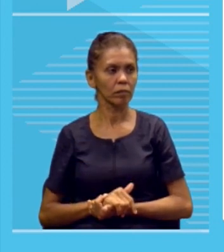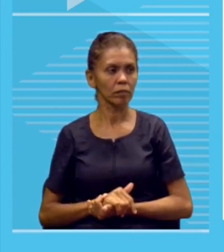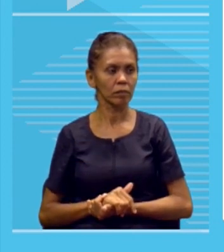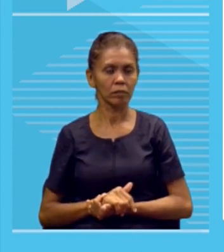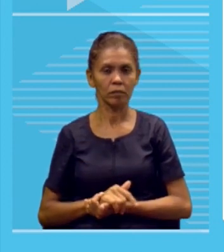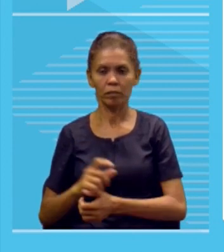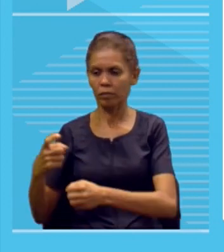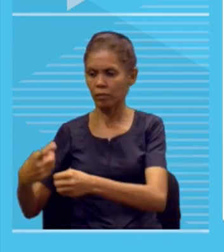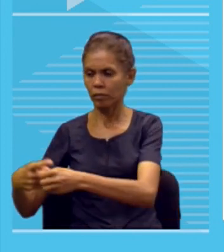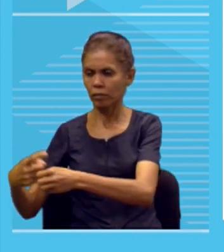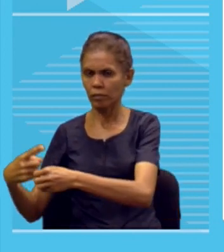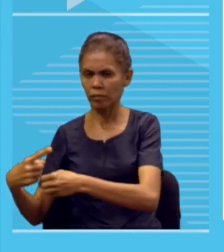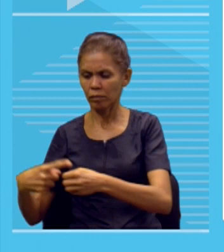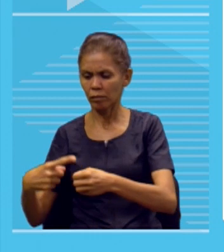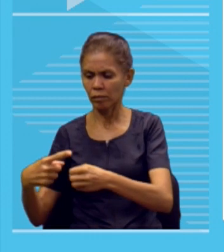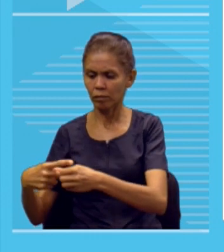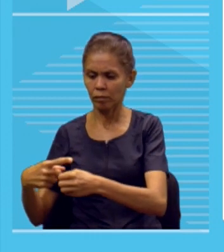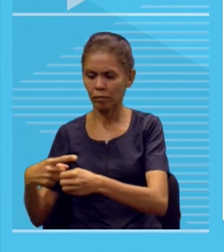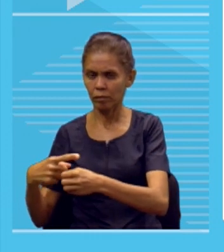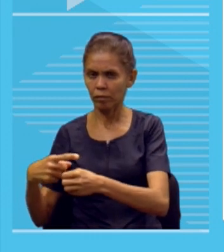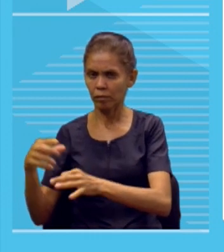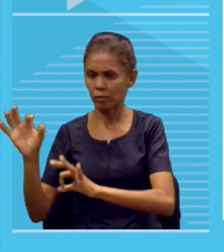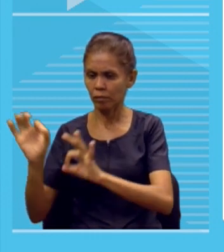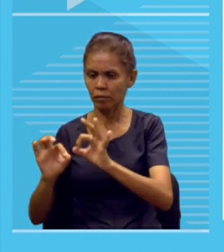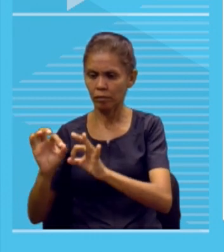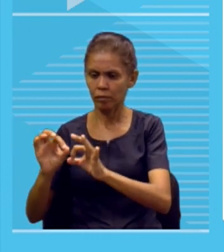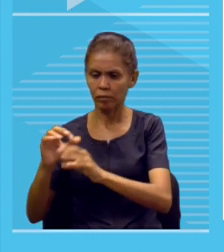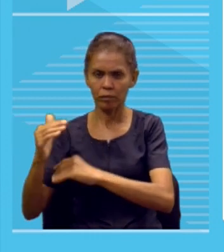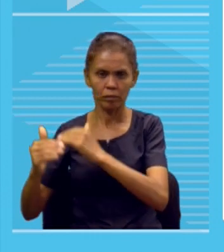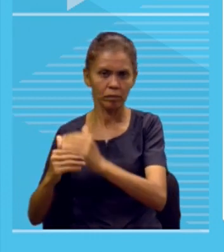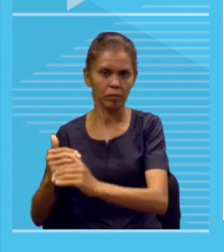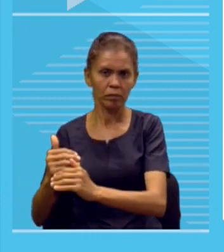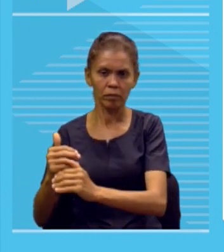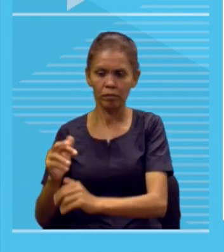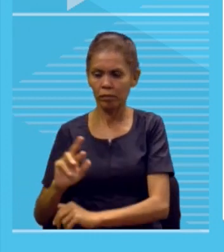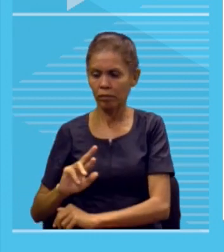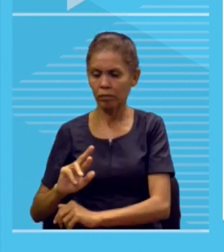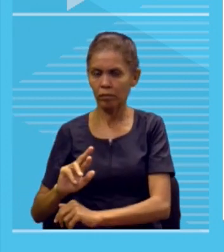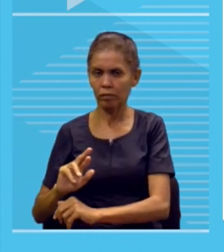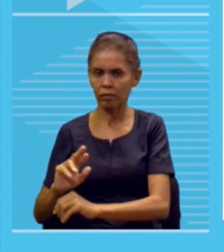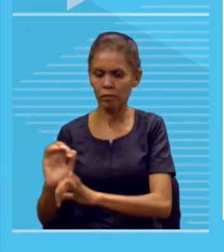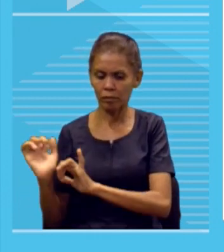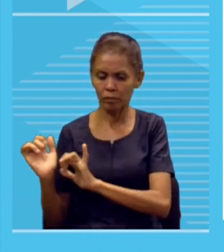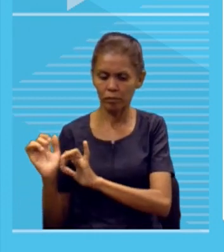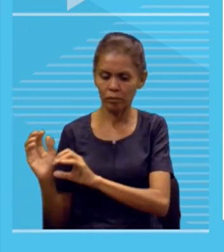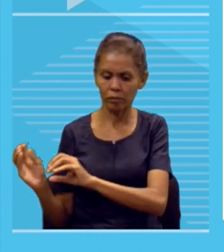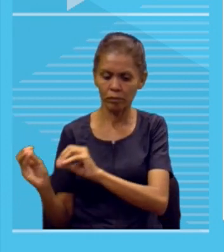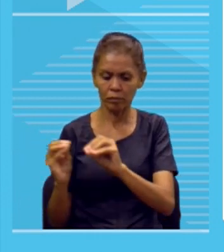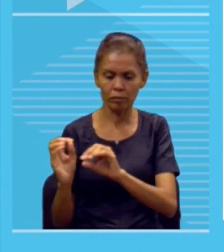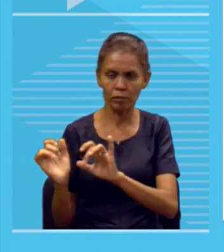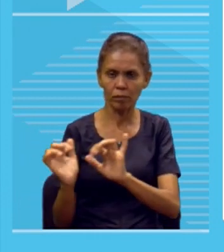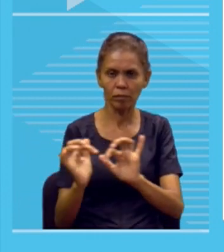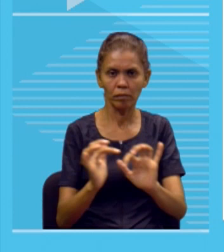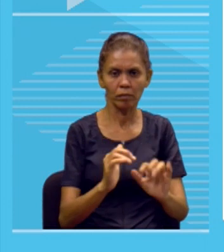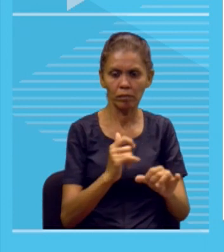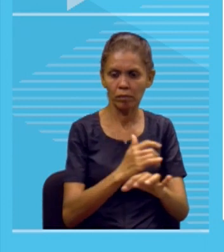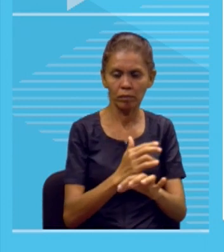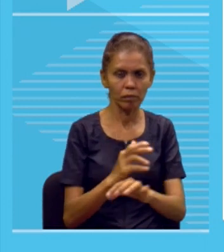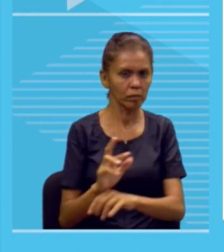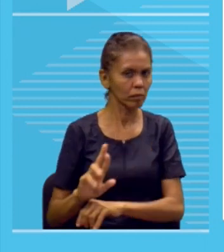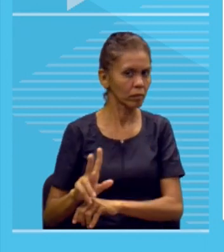é letra A falsa. Letra B. O crescimento das grandes cidades brasileiras